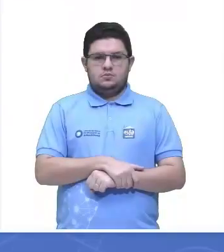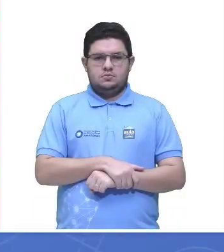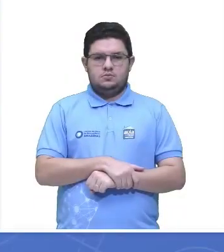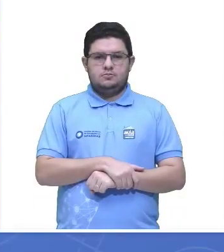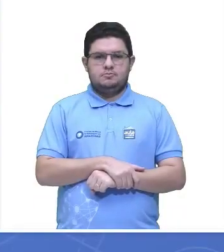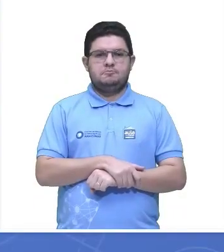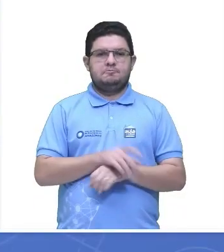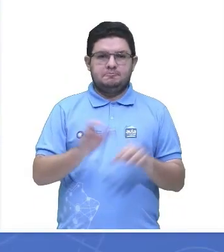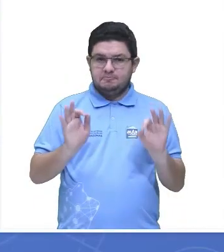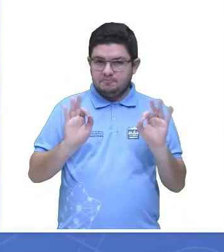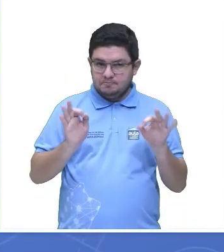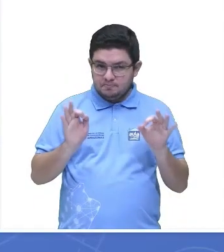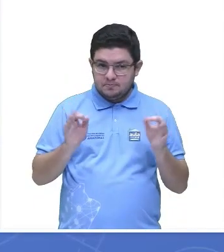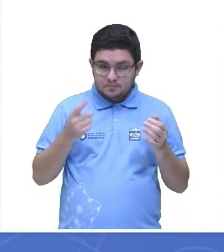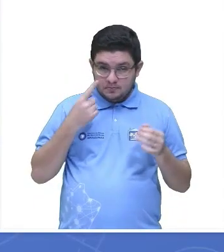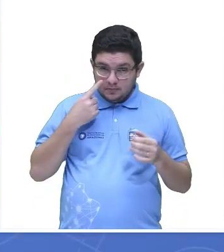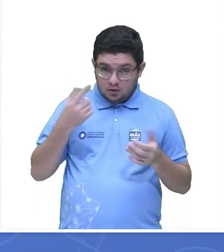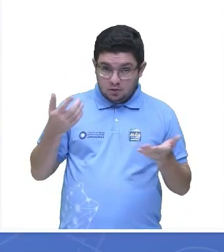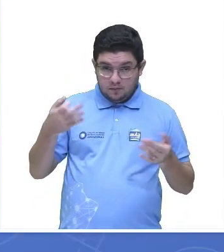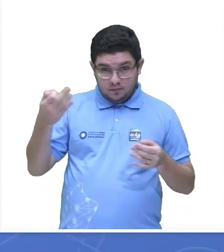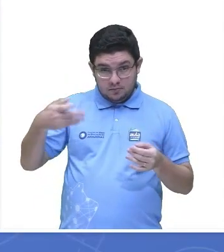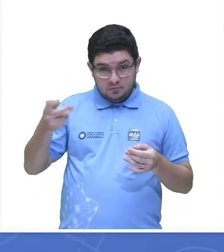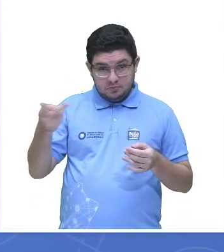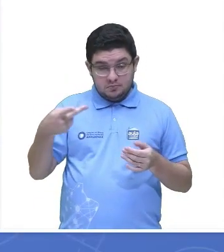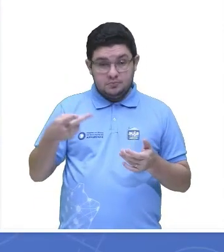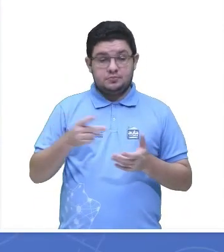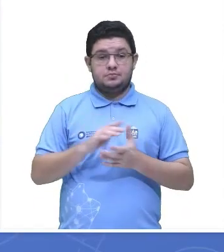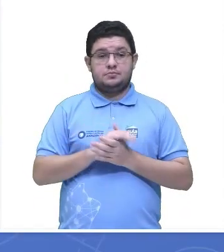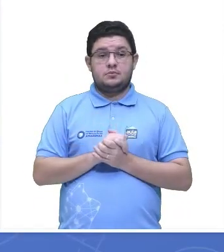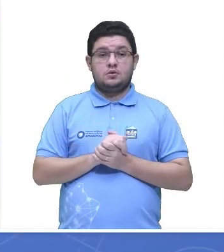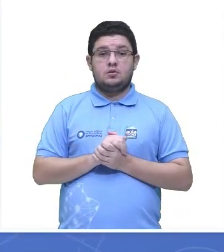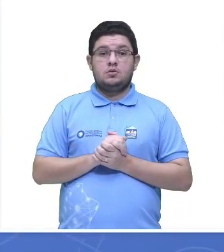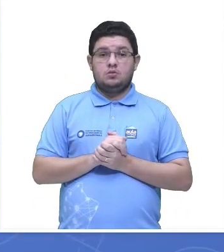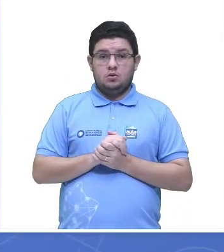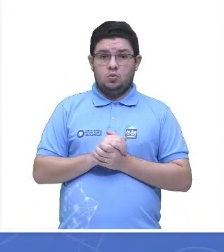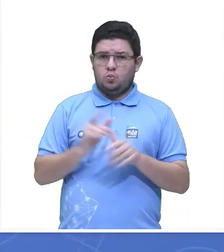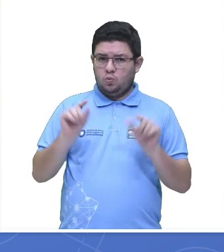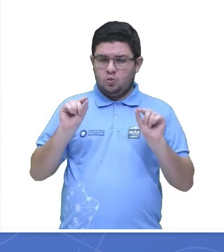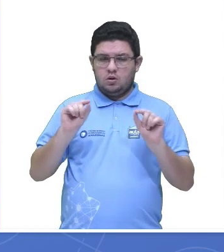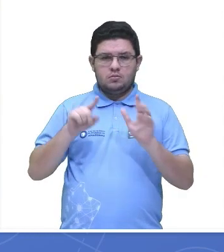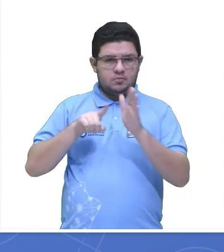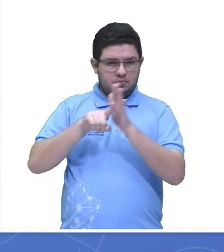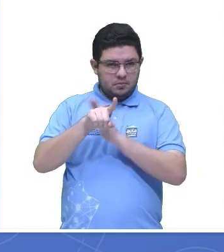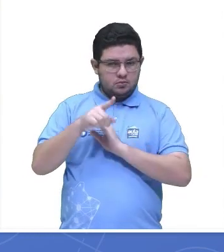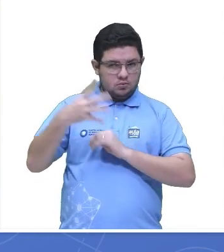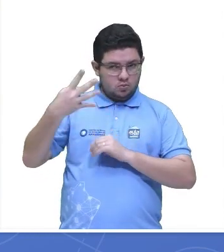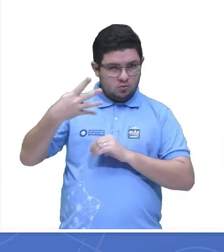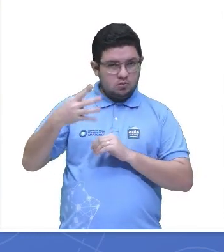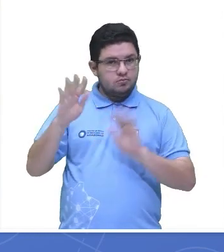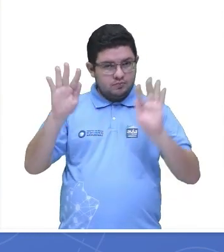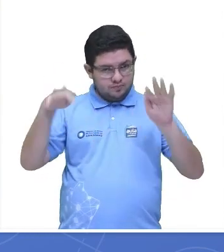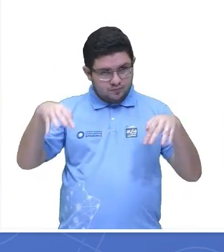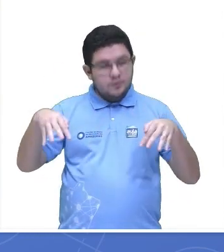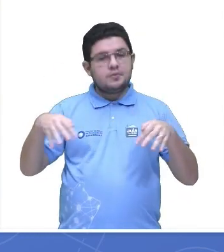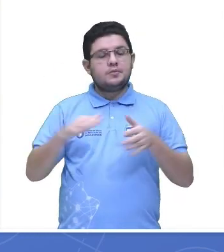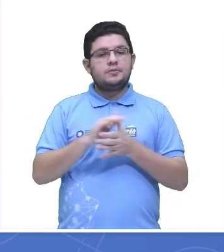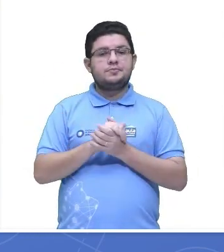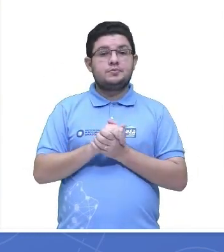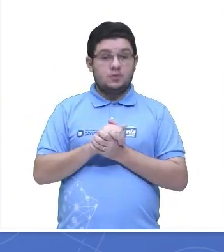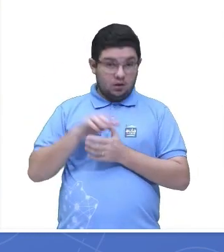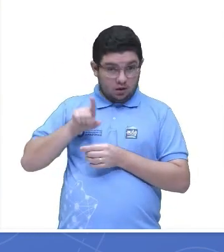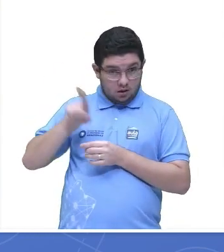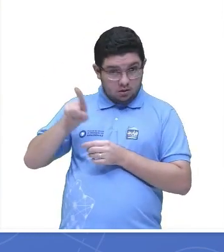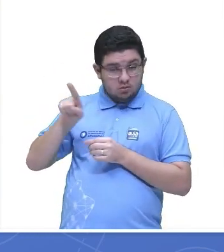Então vamos lá para a correção aí da nossa última questão, né? Uma questão também com texto. Essa sim deveria ser utilizado aí todas as estratégias de